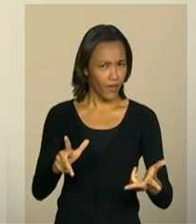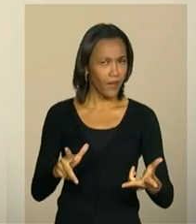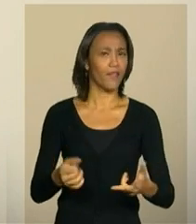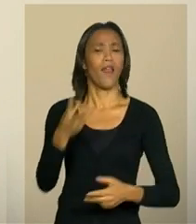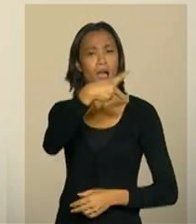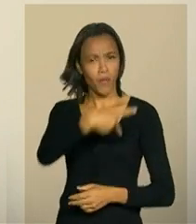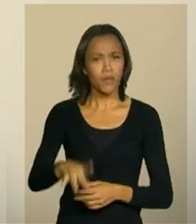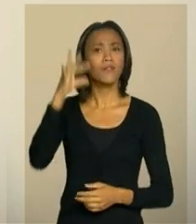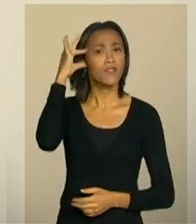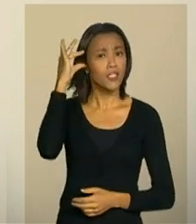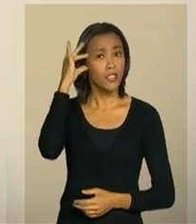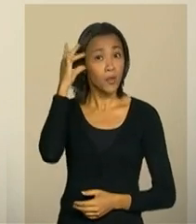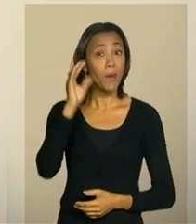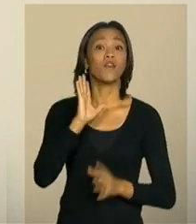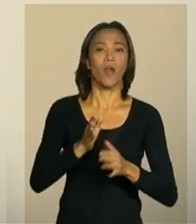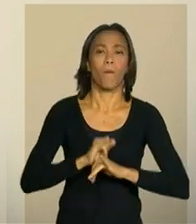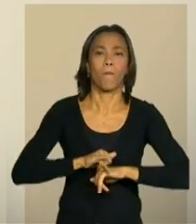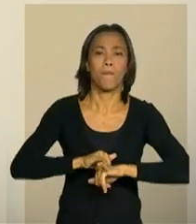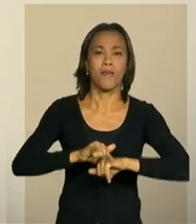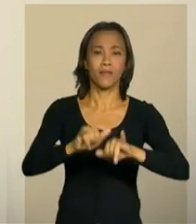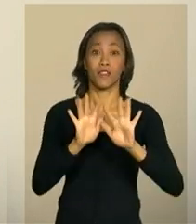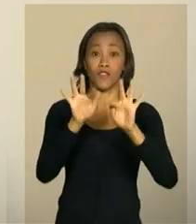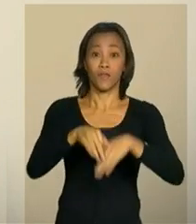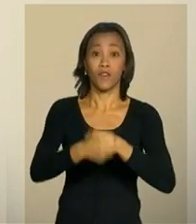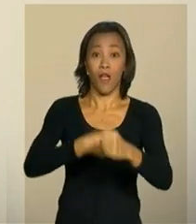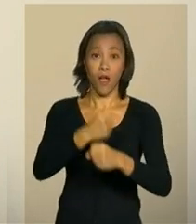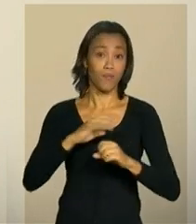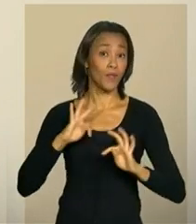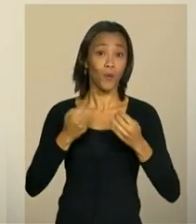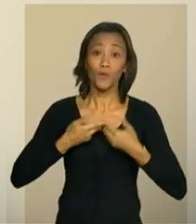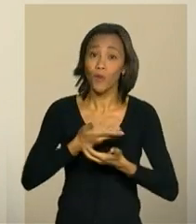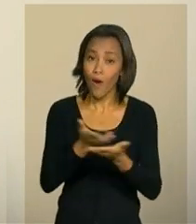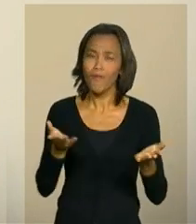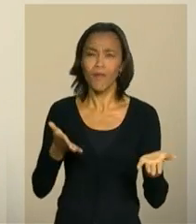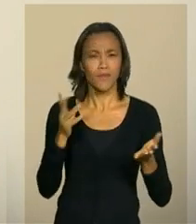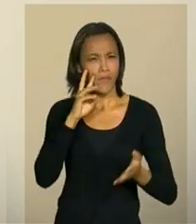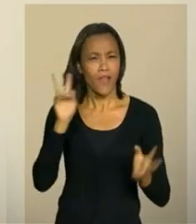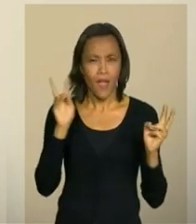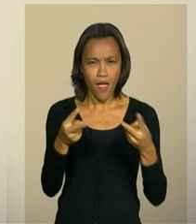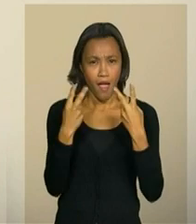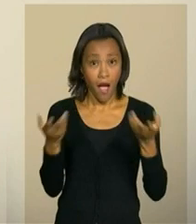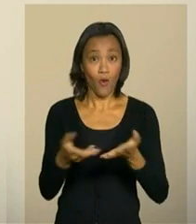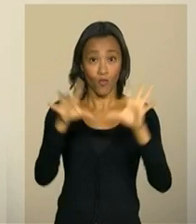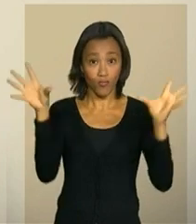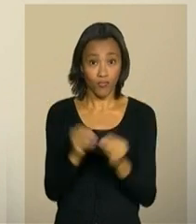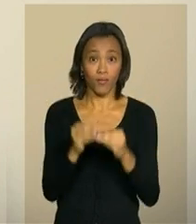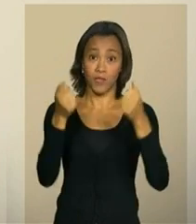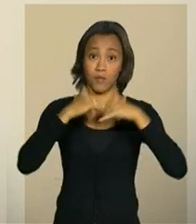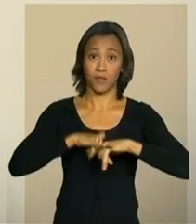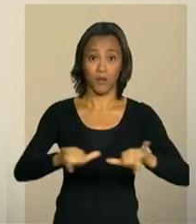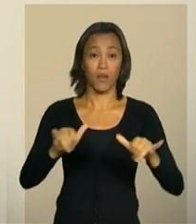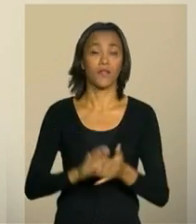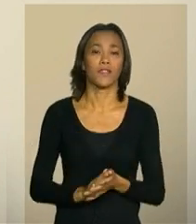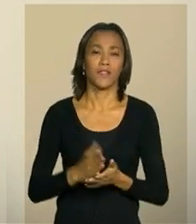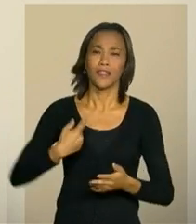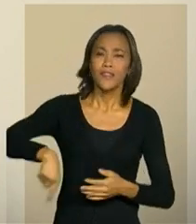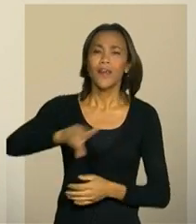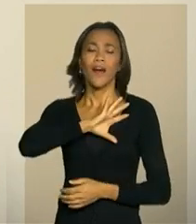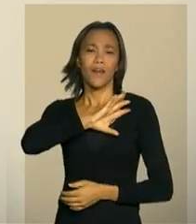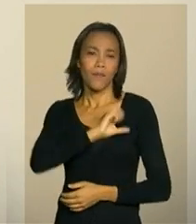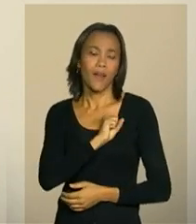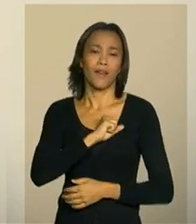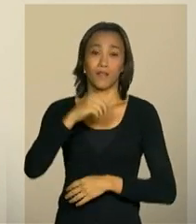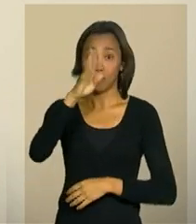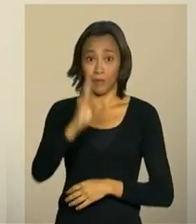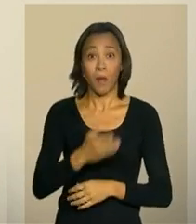presidenta Dilma russef deixou uma mensagem de Fim de Ano para todos nós vamos ouvir agora um resumo desta mensagem queridas brasileiras